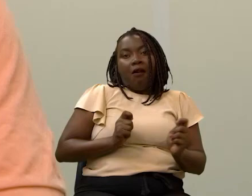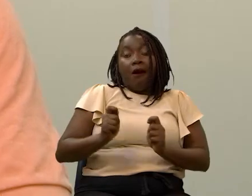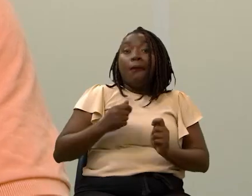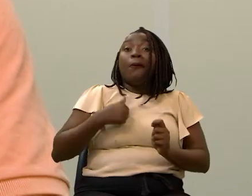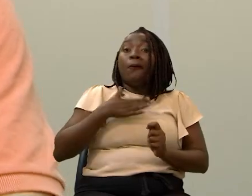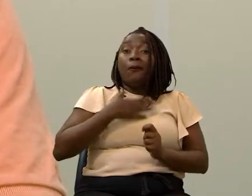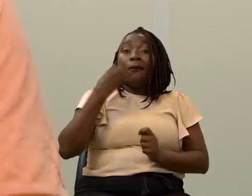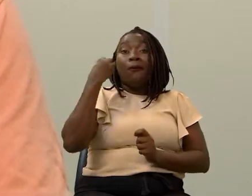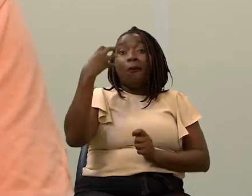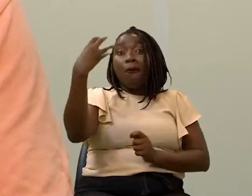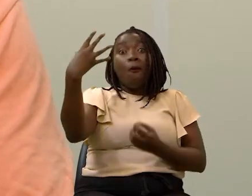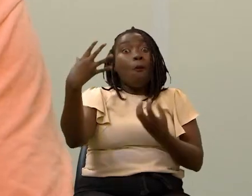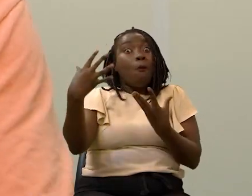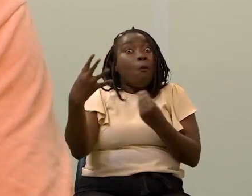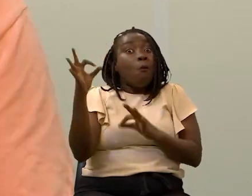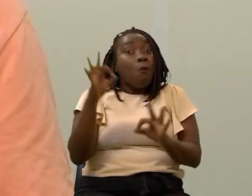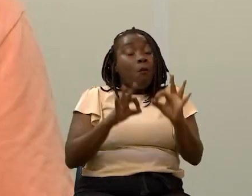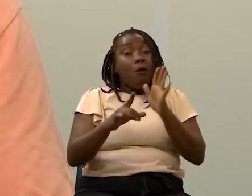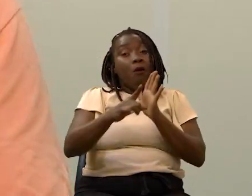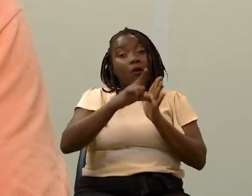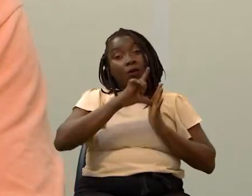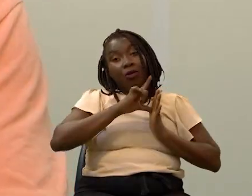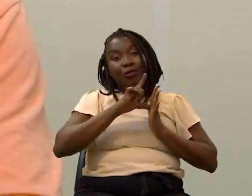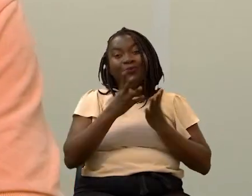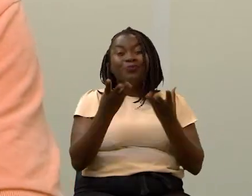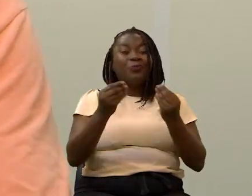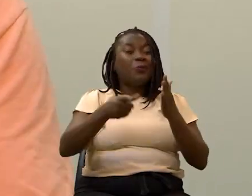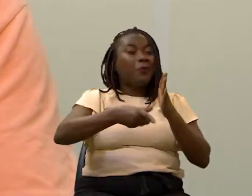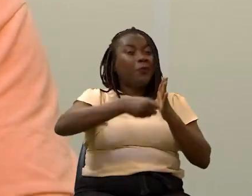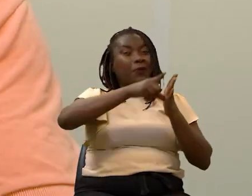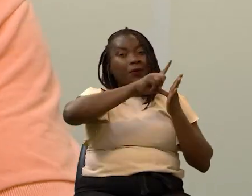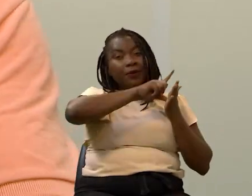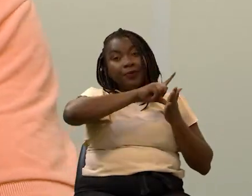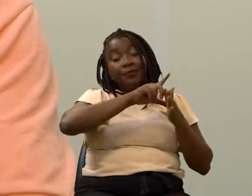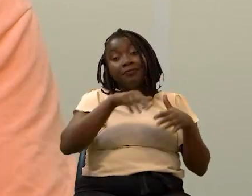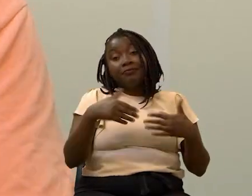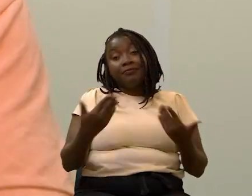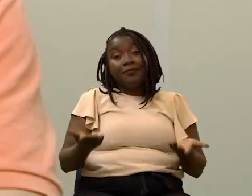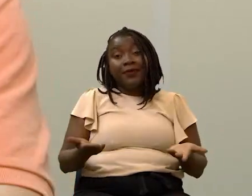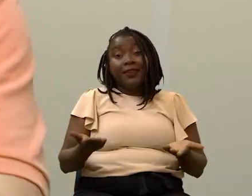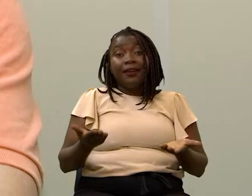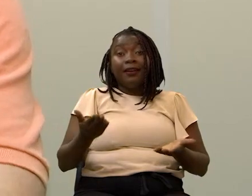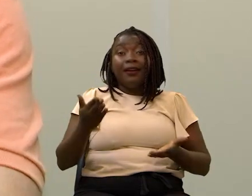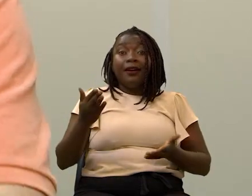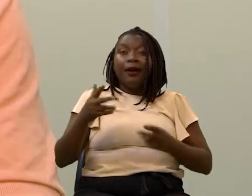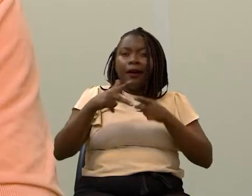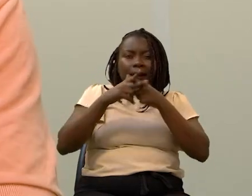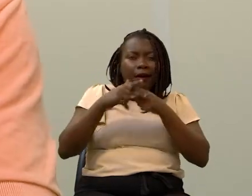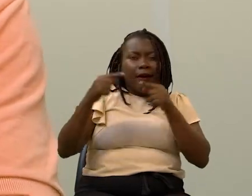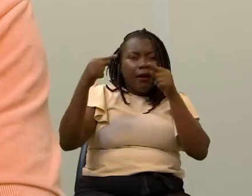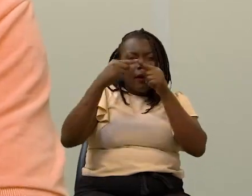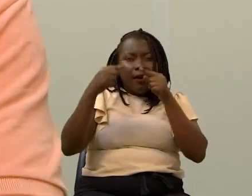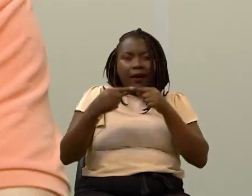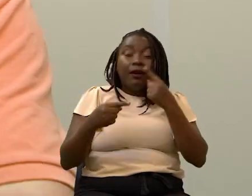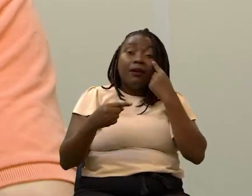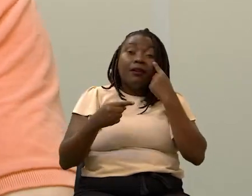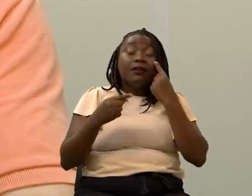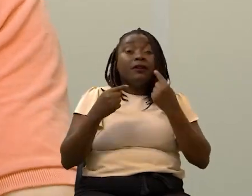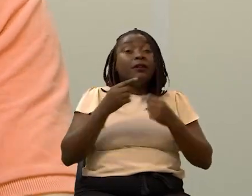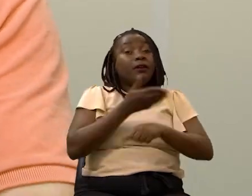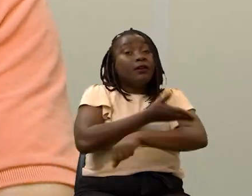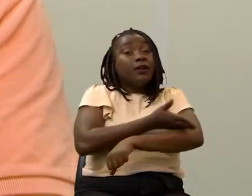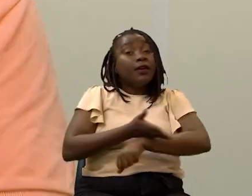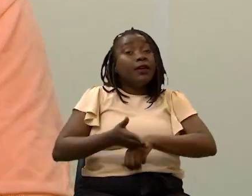sou economista, mas eu gosto de viajar com muito planejamento, muita antecedência. Então, ajustar,